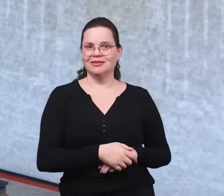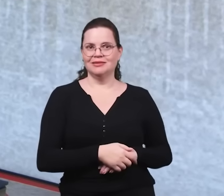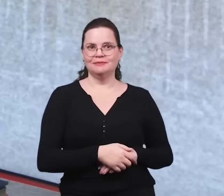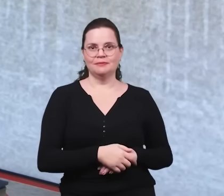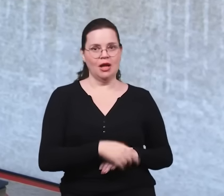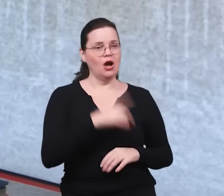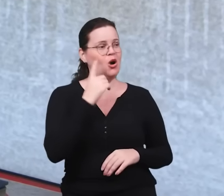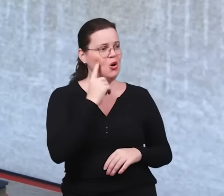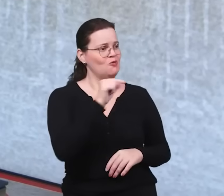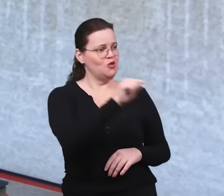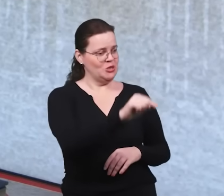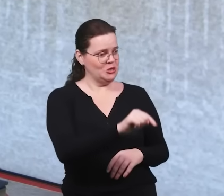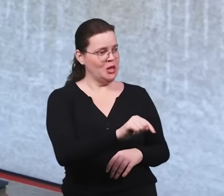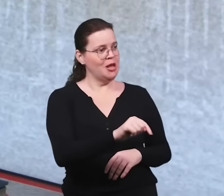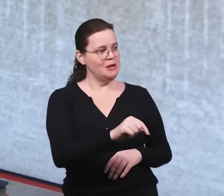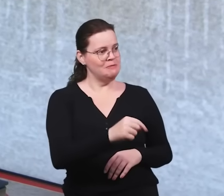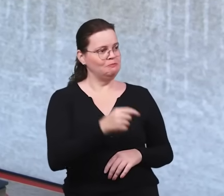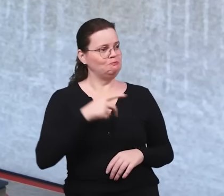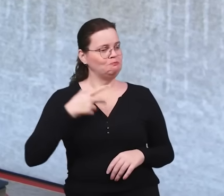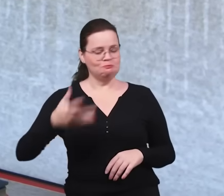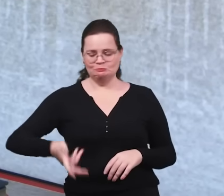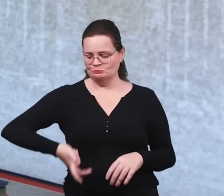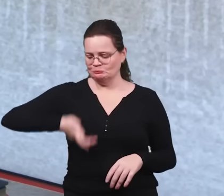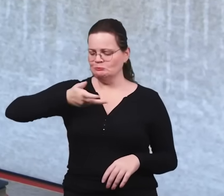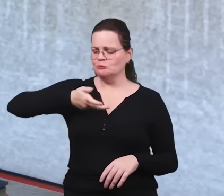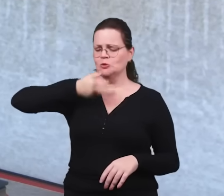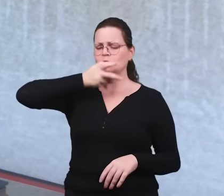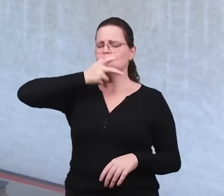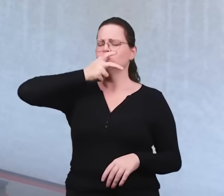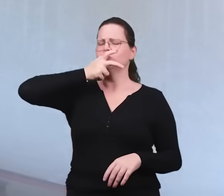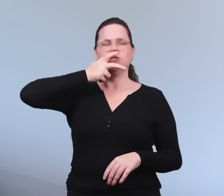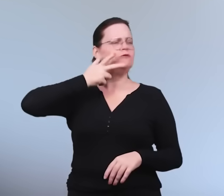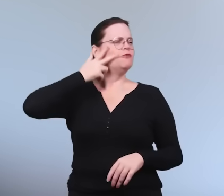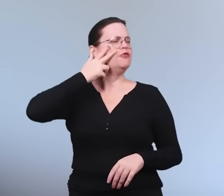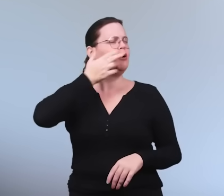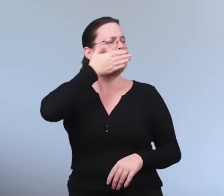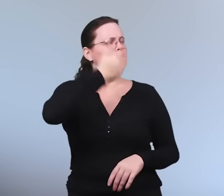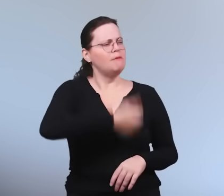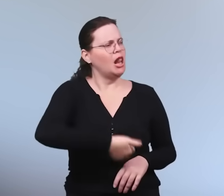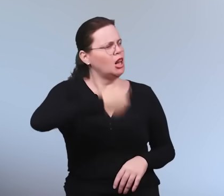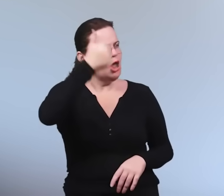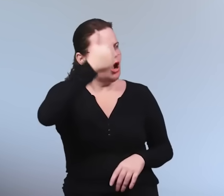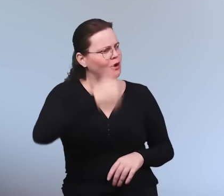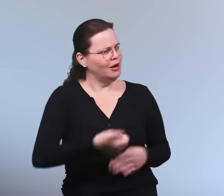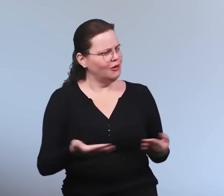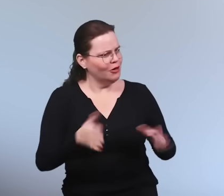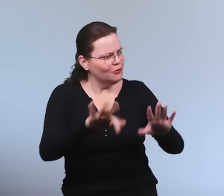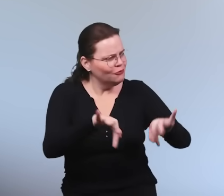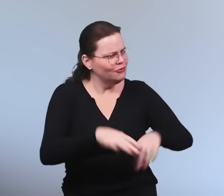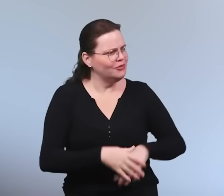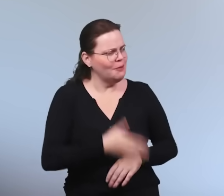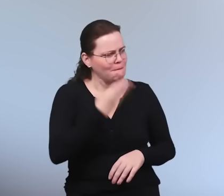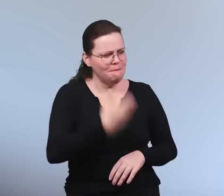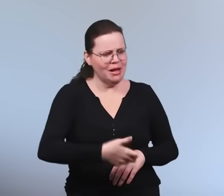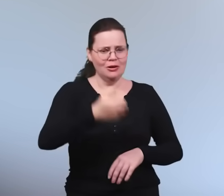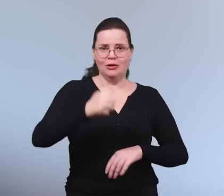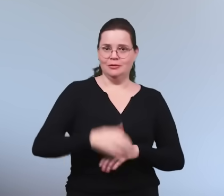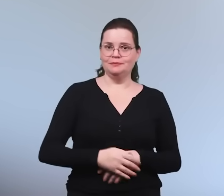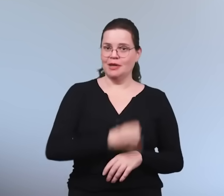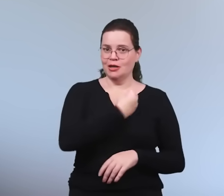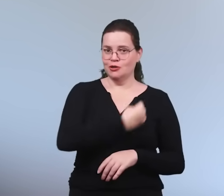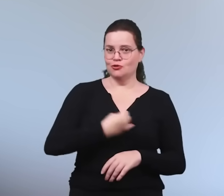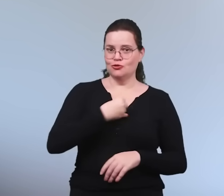tinha servido o bom vinho até o fim da festa. A expressão de João capítulo 2, verso 10 diz assim: